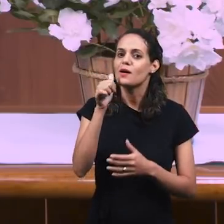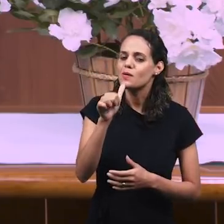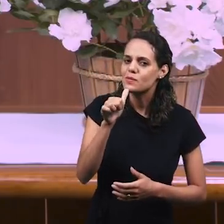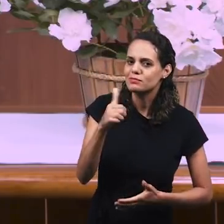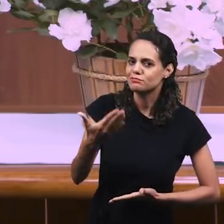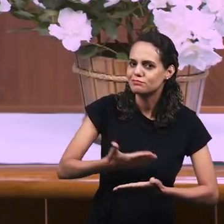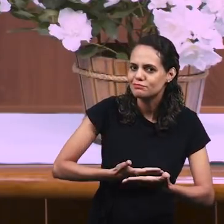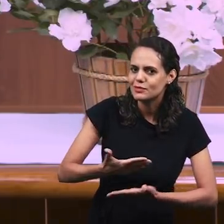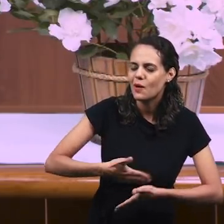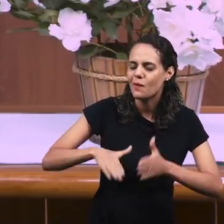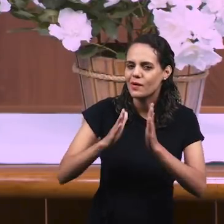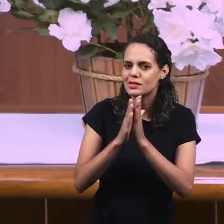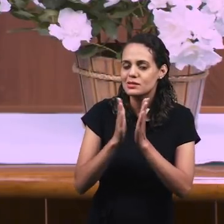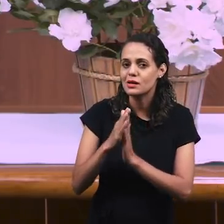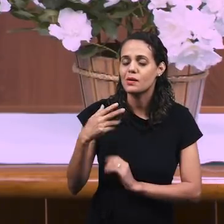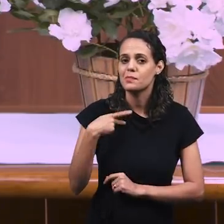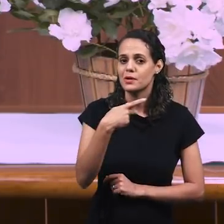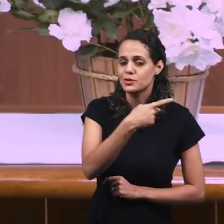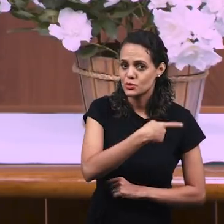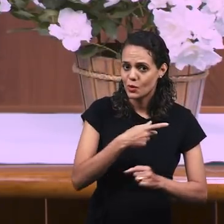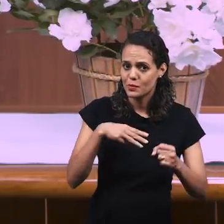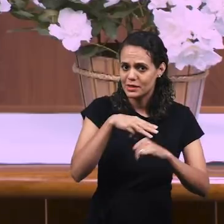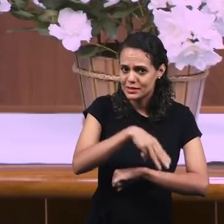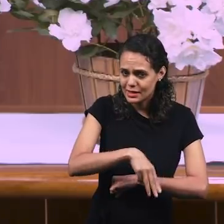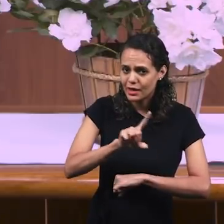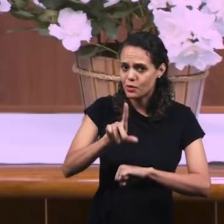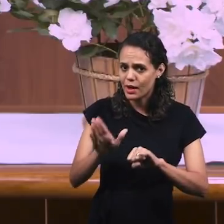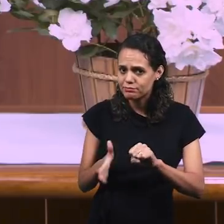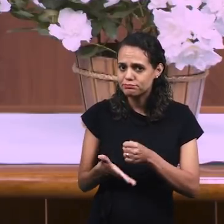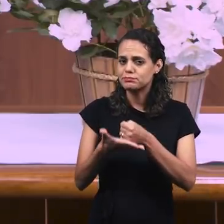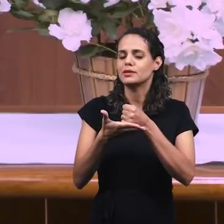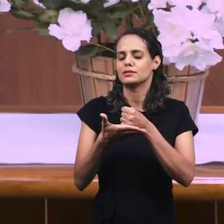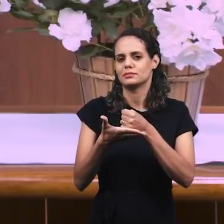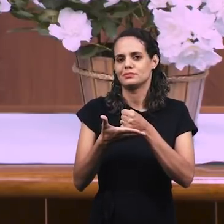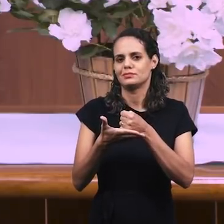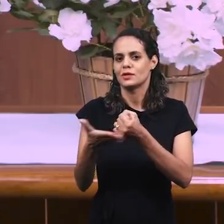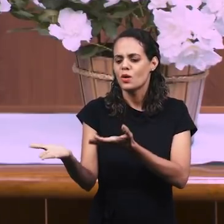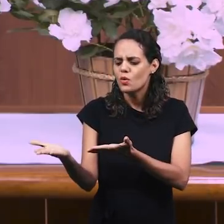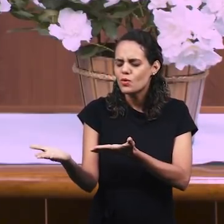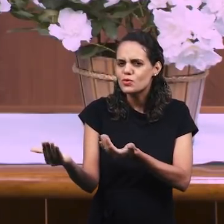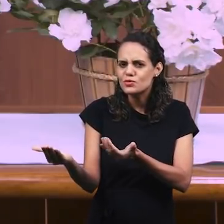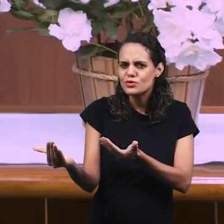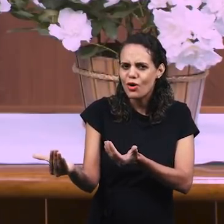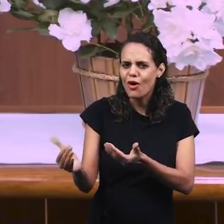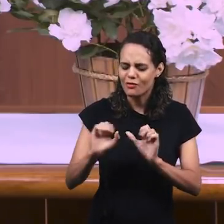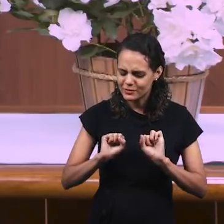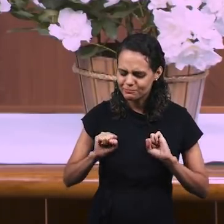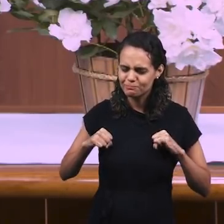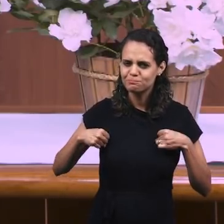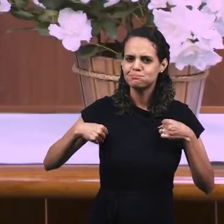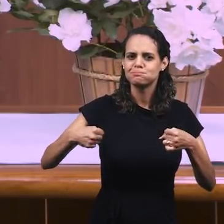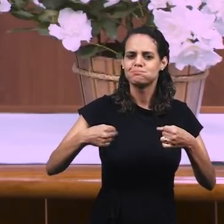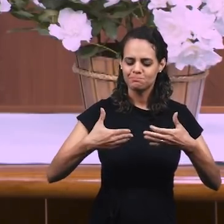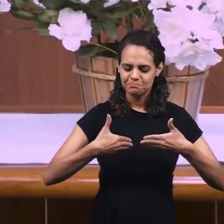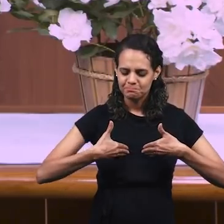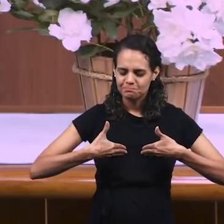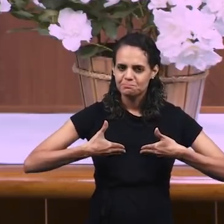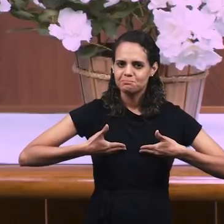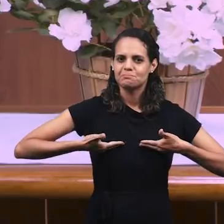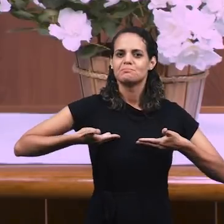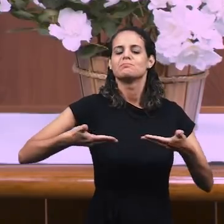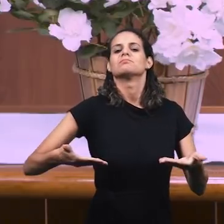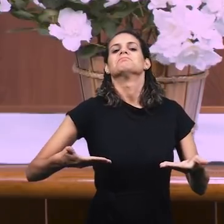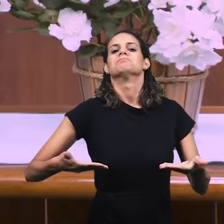doutrina, os jovens é a força da igreja. Provérbios fala que a glória do jovem é a sua força, a